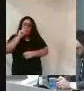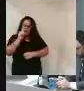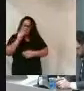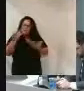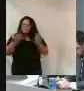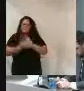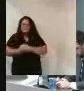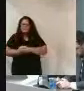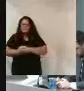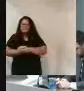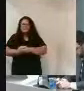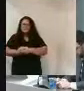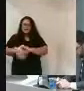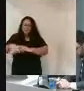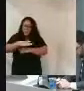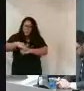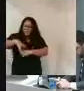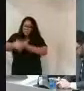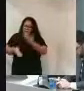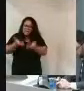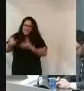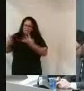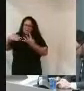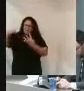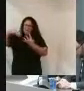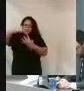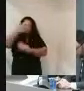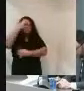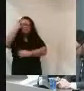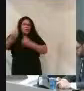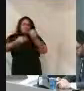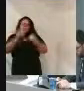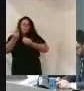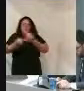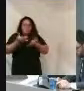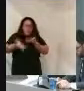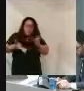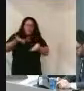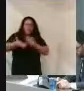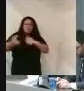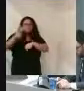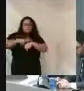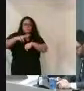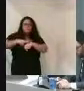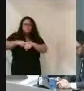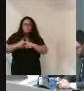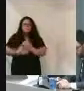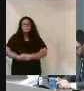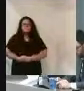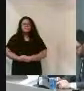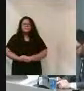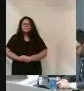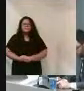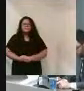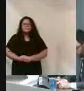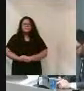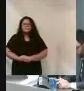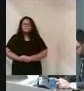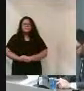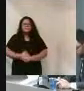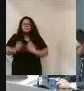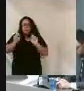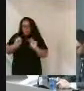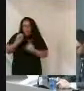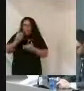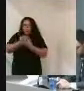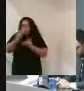vai aumentar o volume. E com pouco tempo, esse aterro sanitário pode ter que ser fechado, como aconteceu aqui em Brasília,